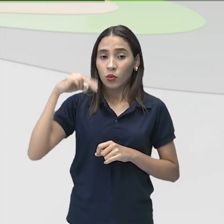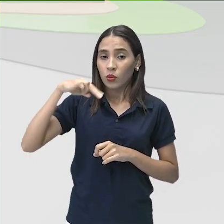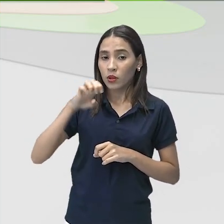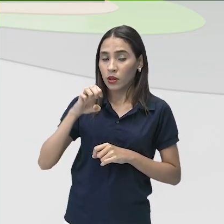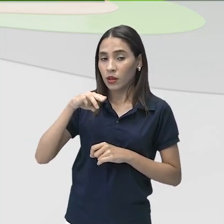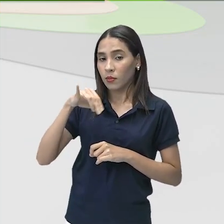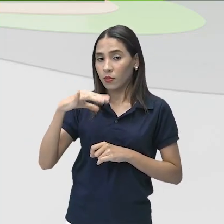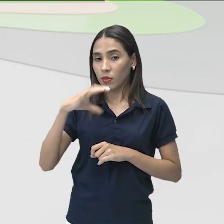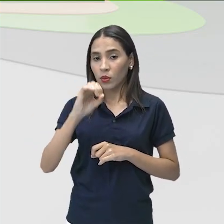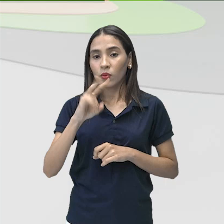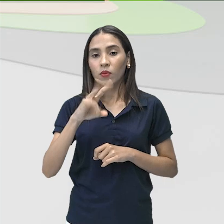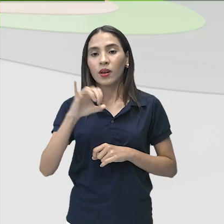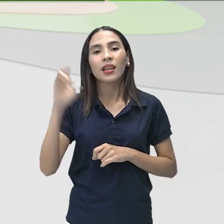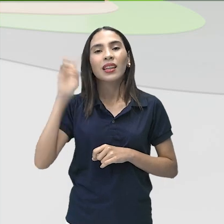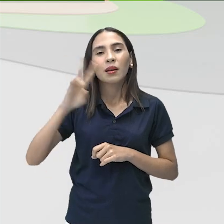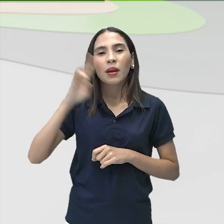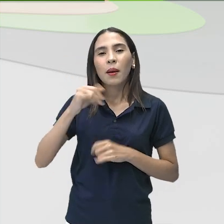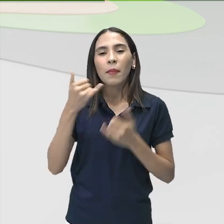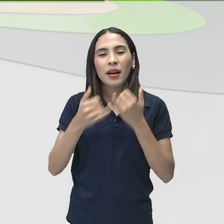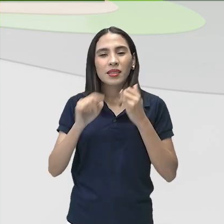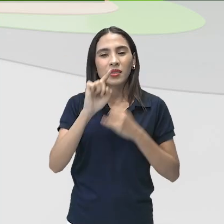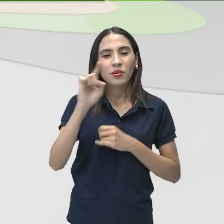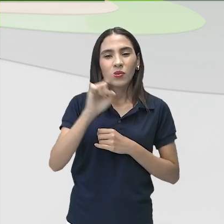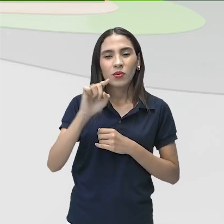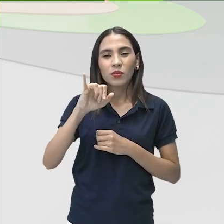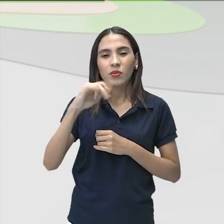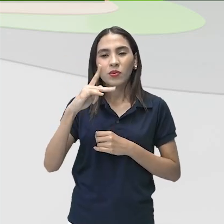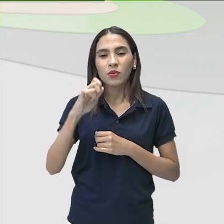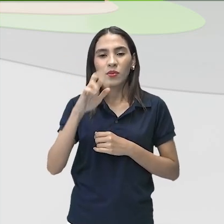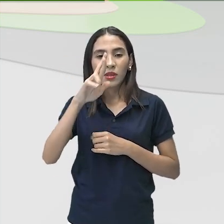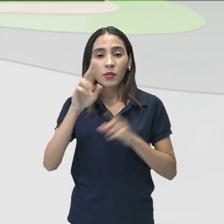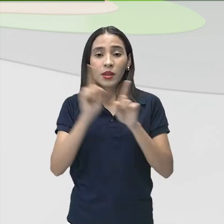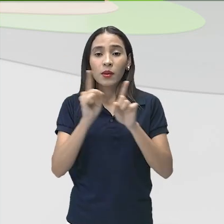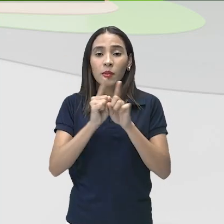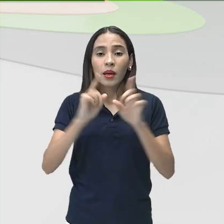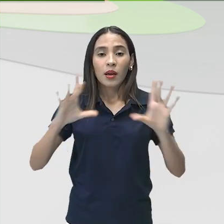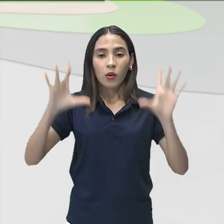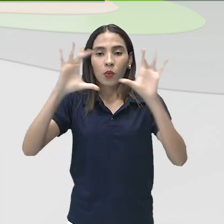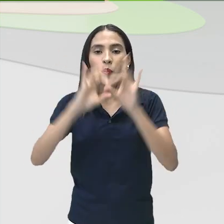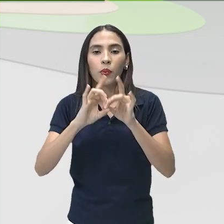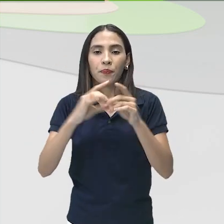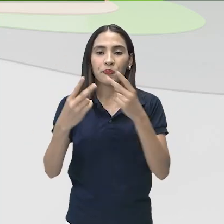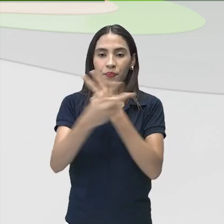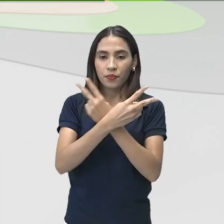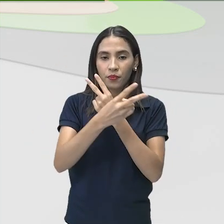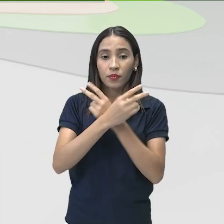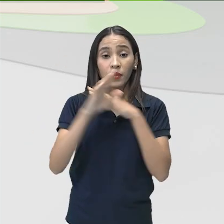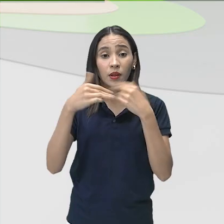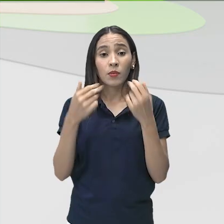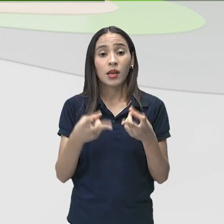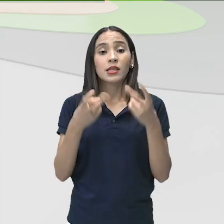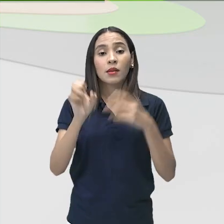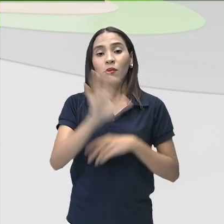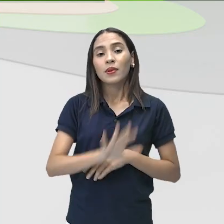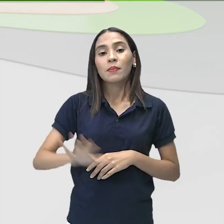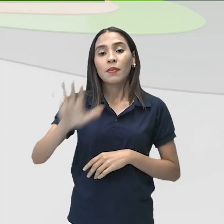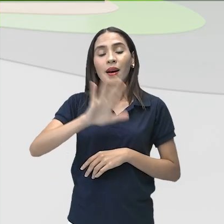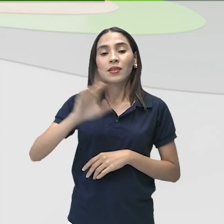sinaptonêmico, que lembra um zíper e mantém os cromossomos homólogos unidos. Então, vejam só na nossa